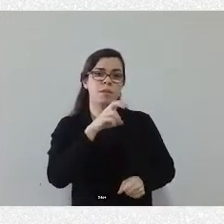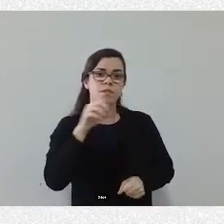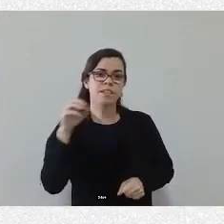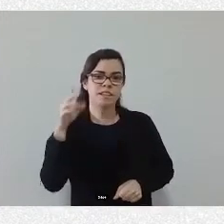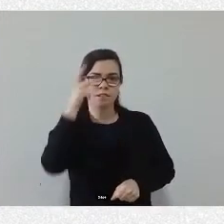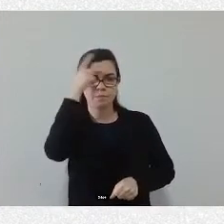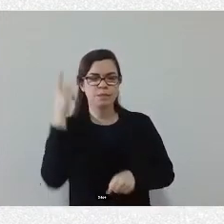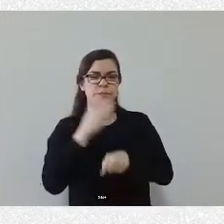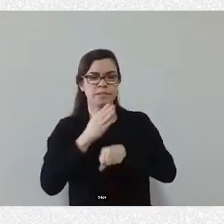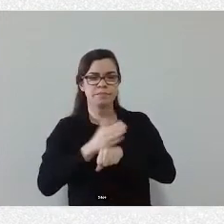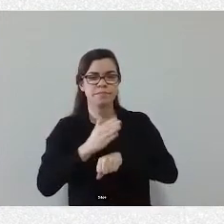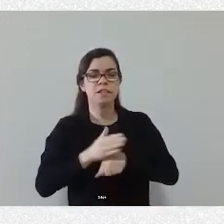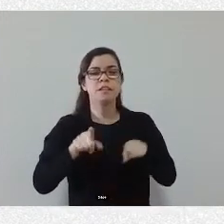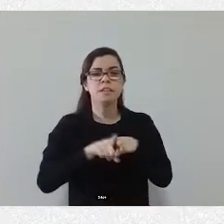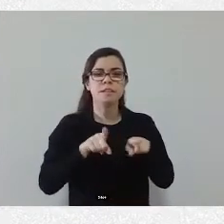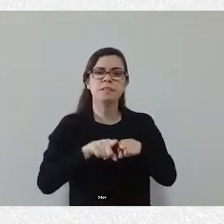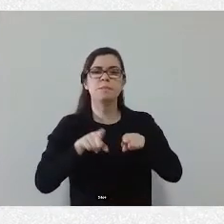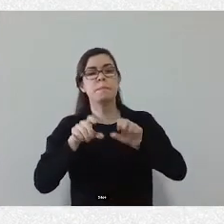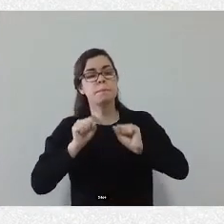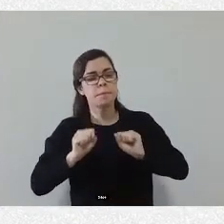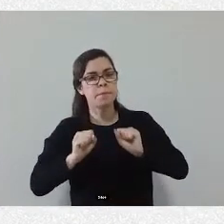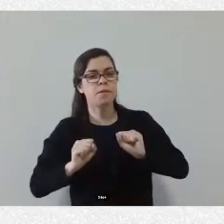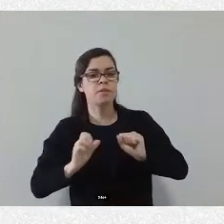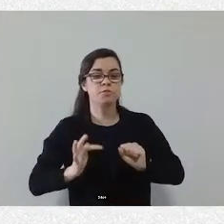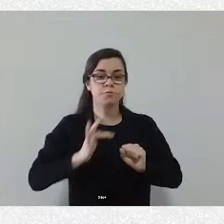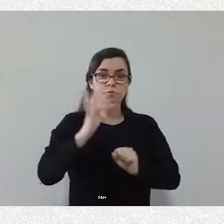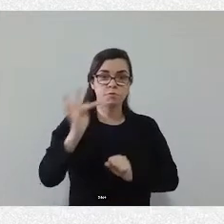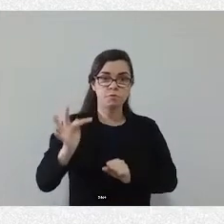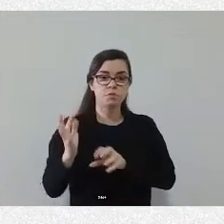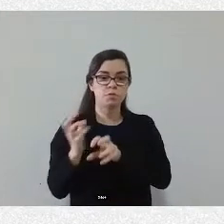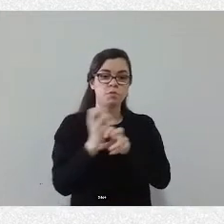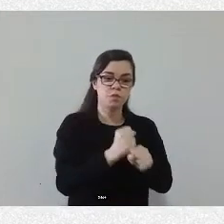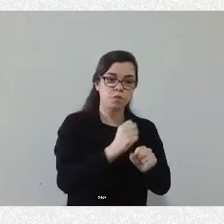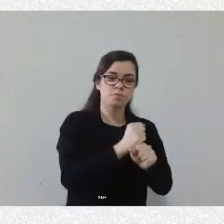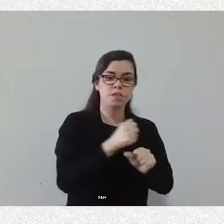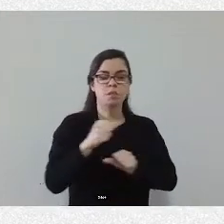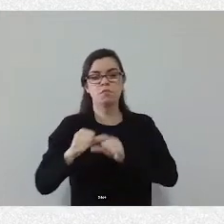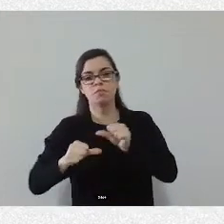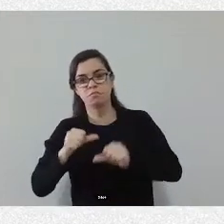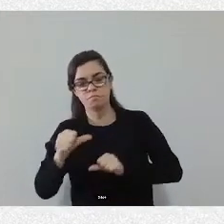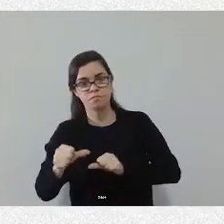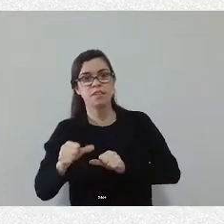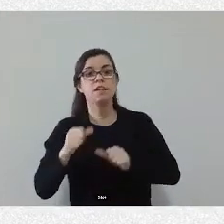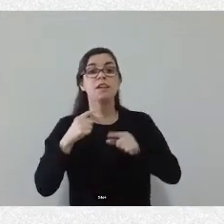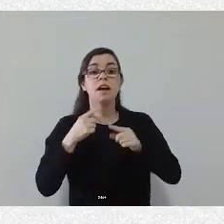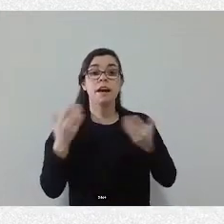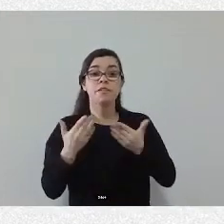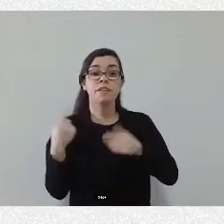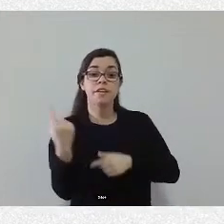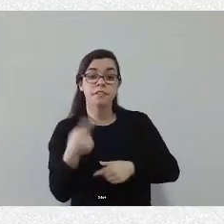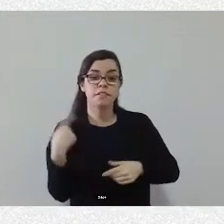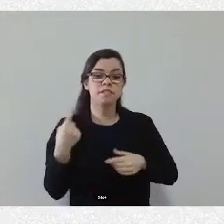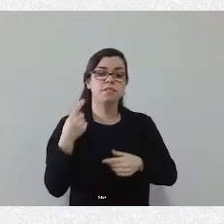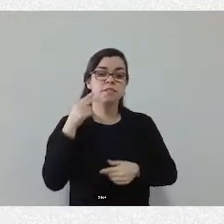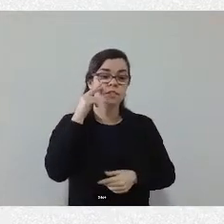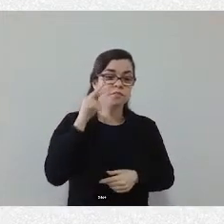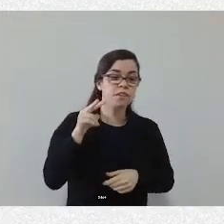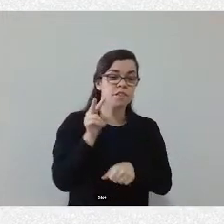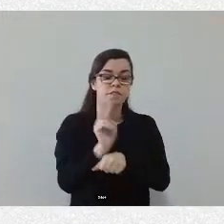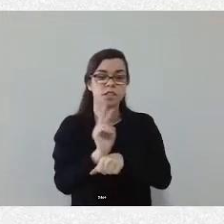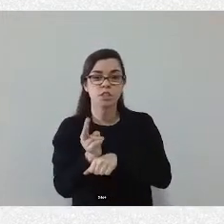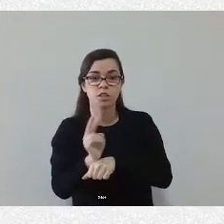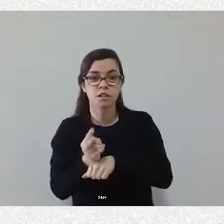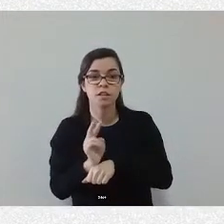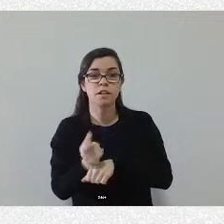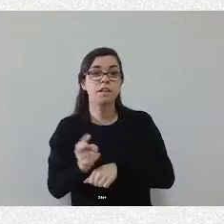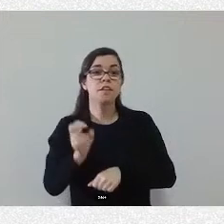partem de estimativas, e isso é uma das funções do estudo, está monitorando para saber, né, direitinho se o tamanho amostral deve ser